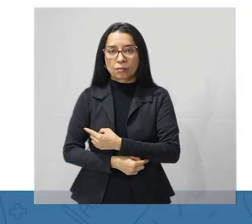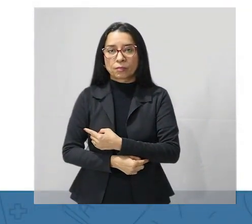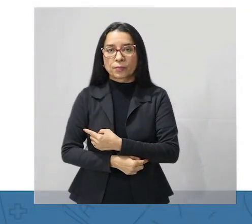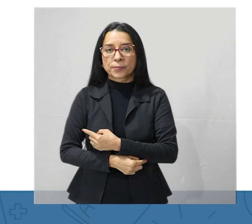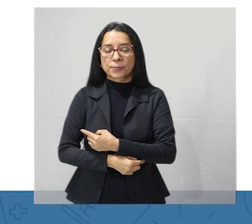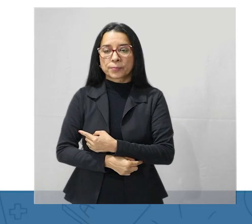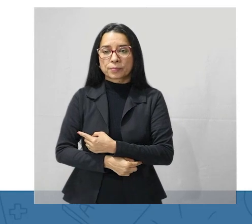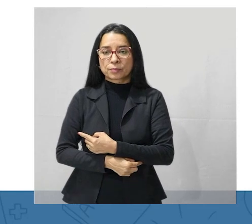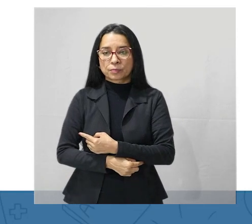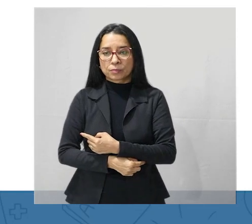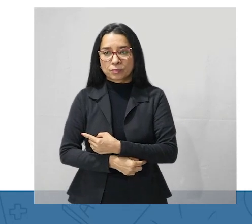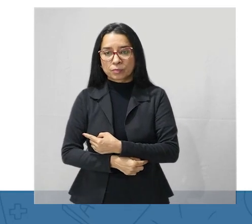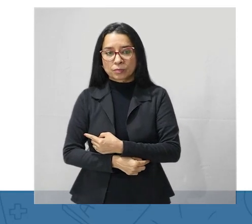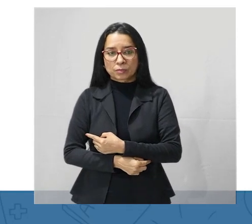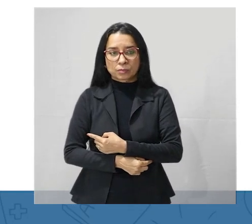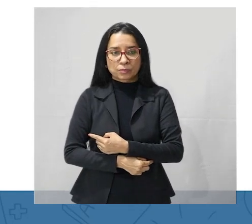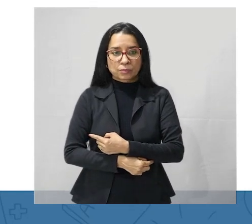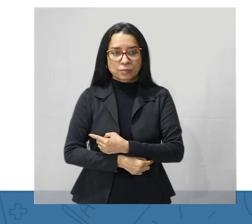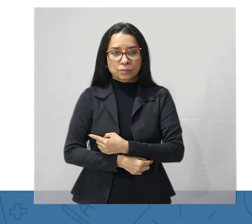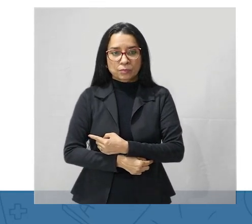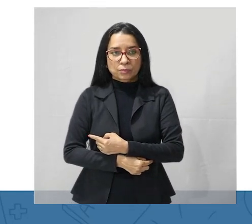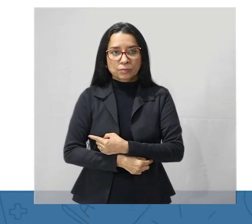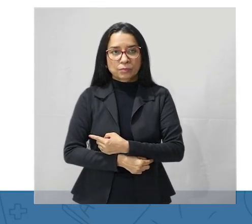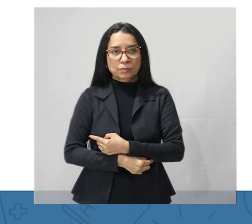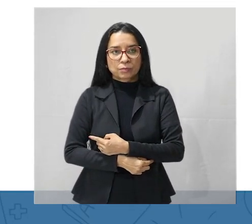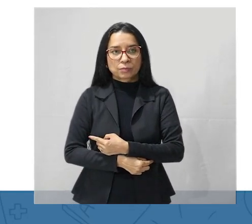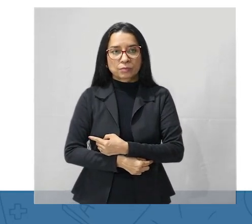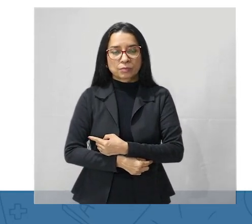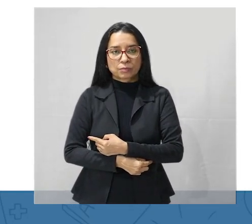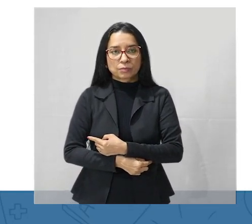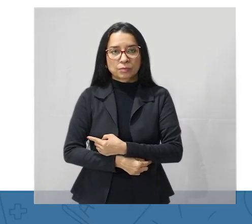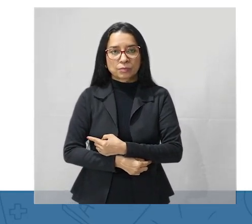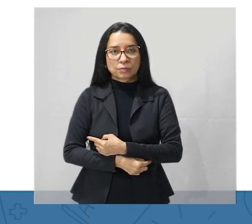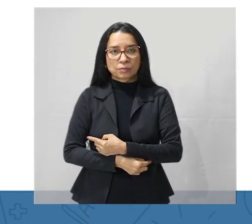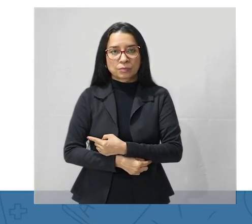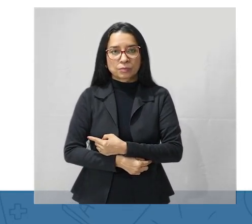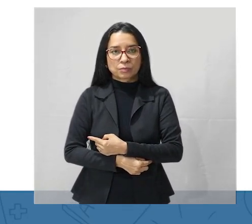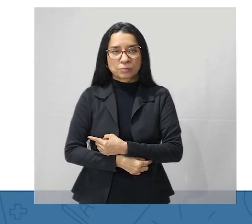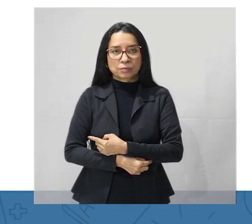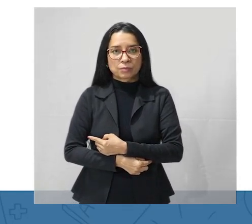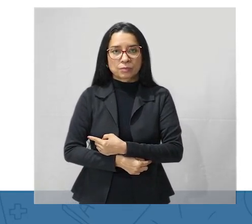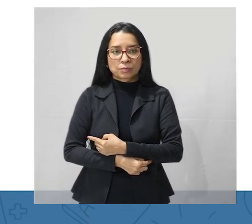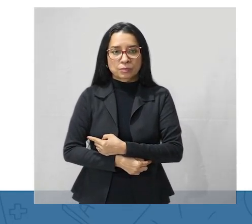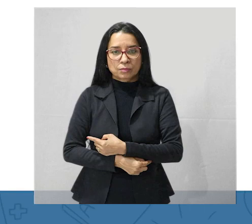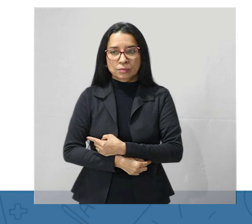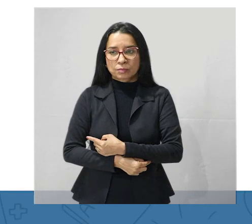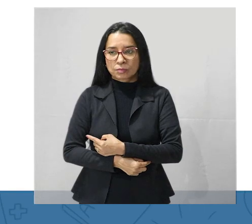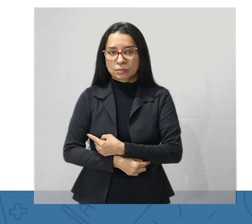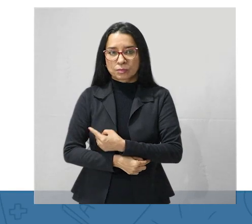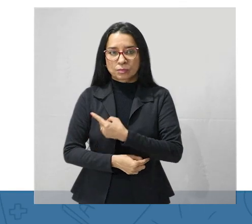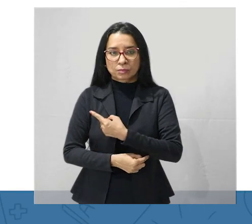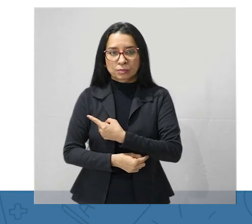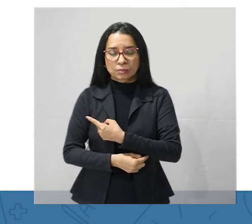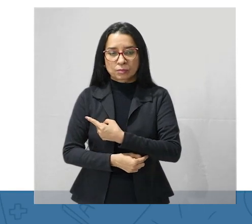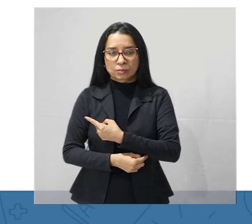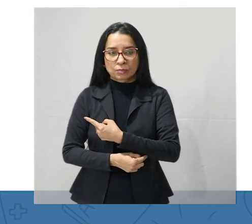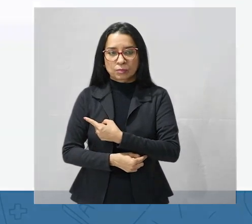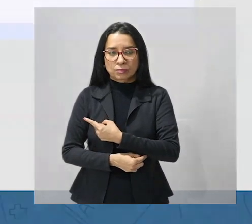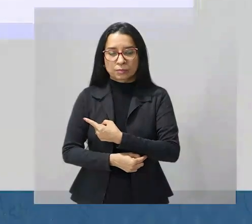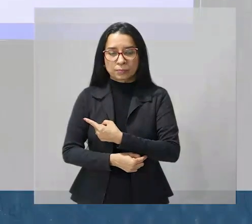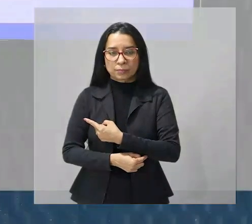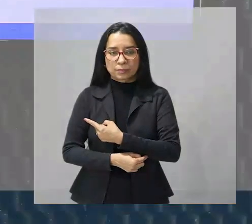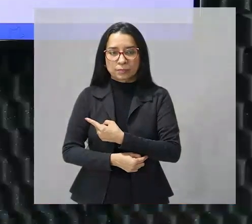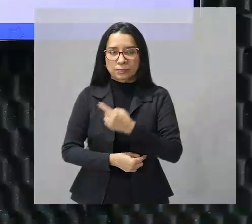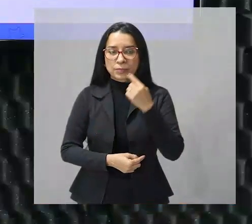o gráfico de desempenho do candidato, a função horária correspondente é igual